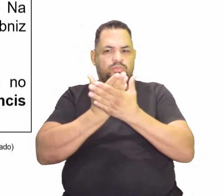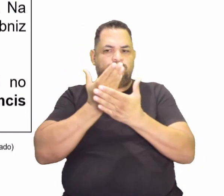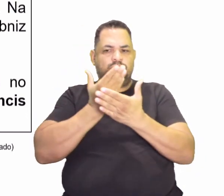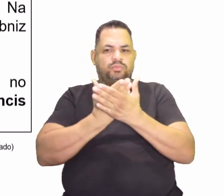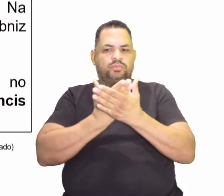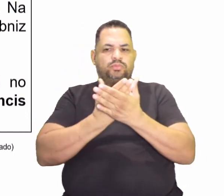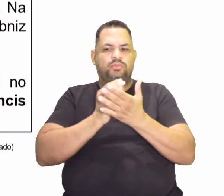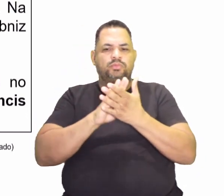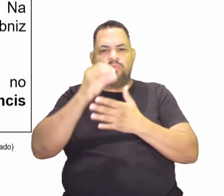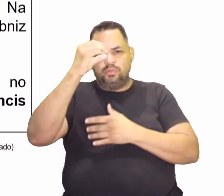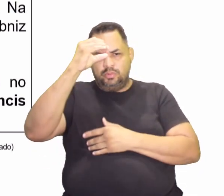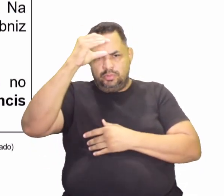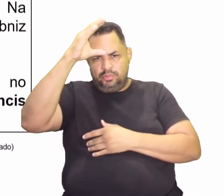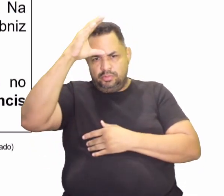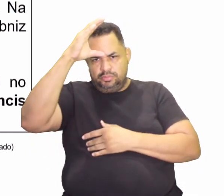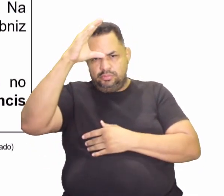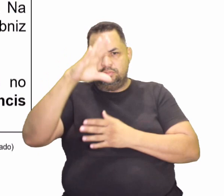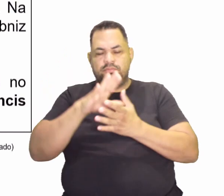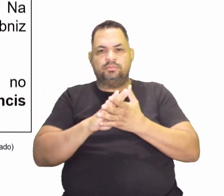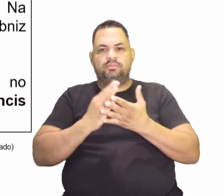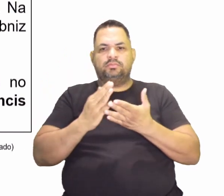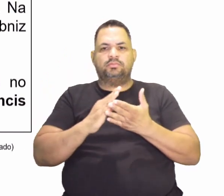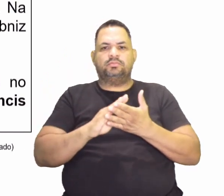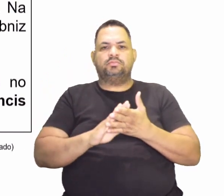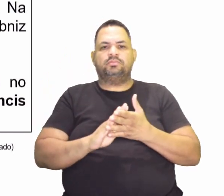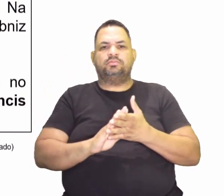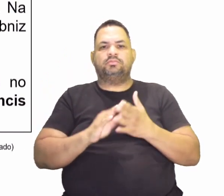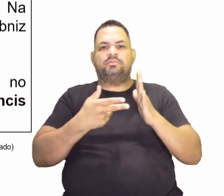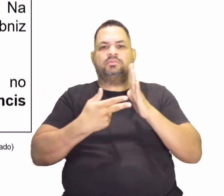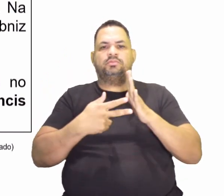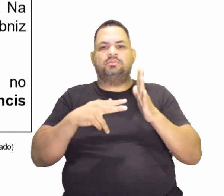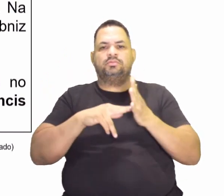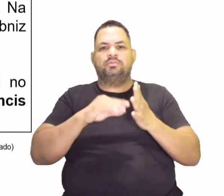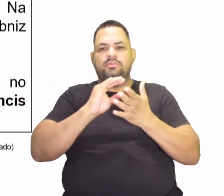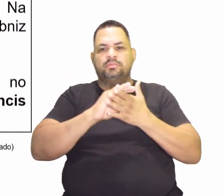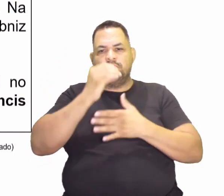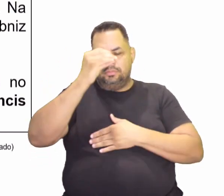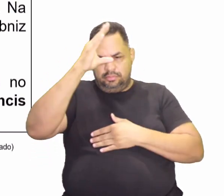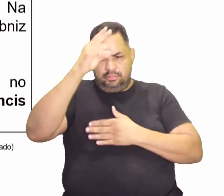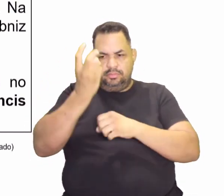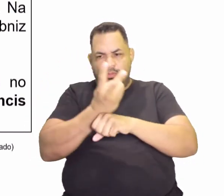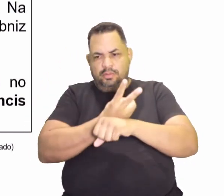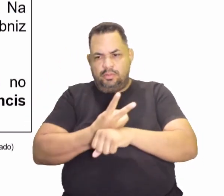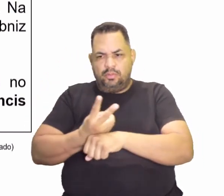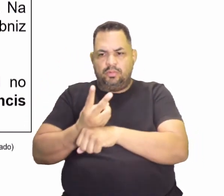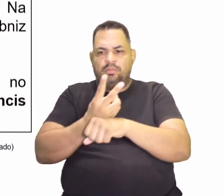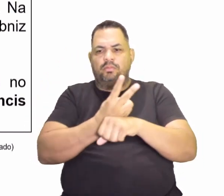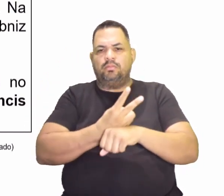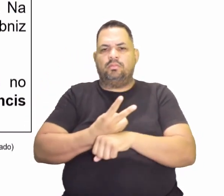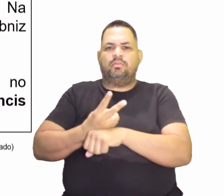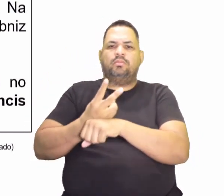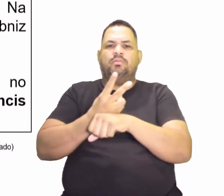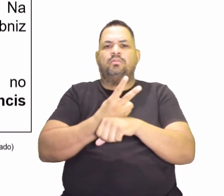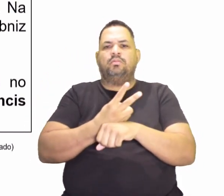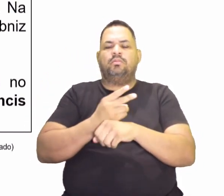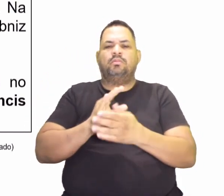né? O conhecimento. Significa conhecimento, ó, a busca do conhecer.